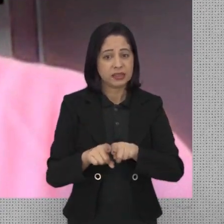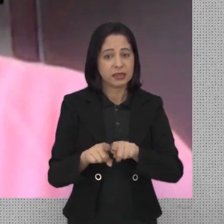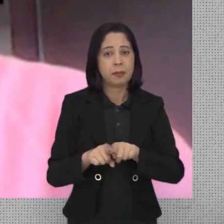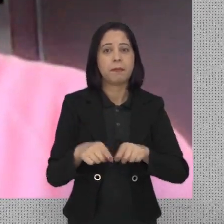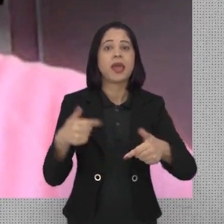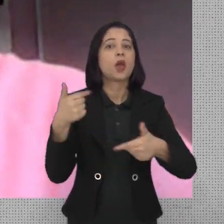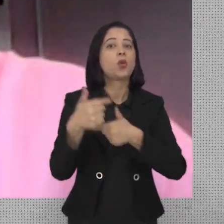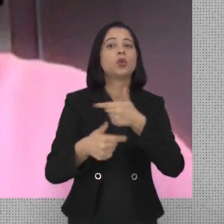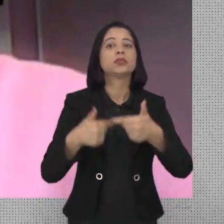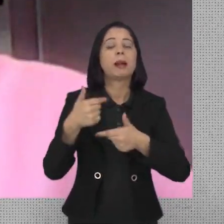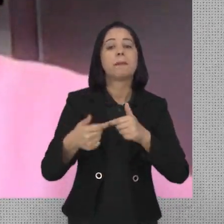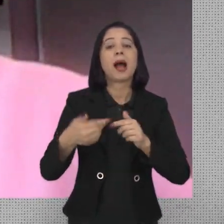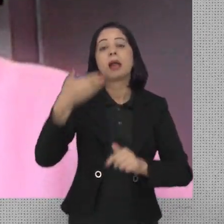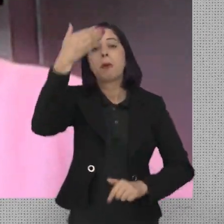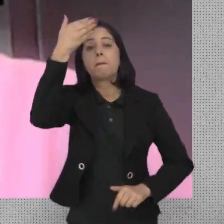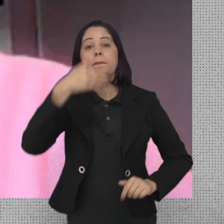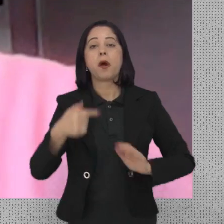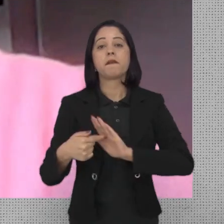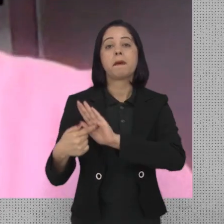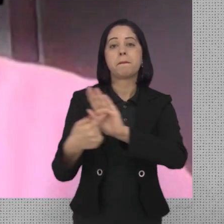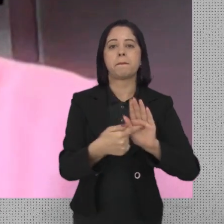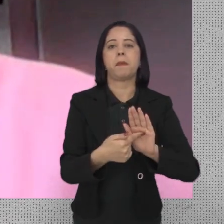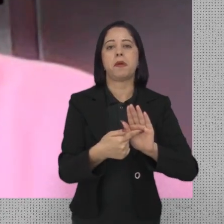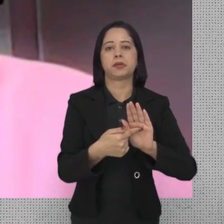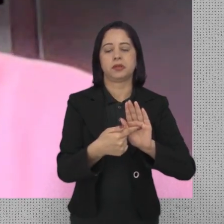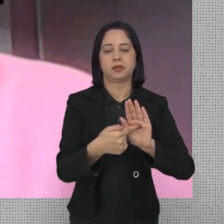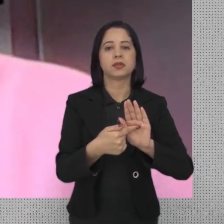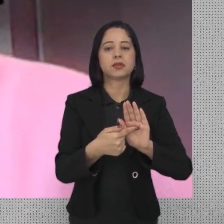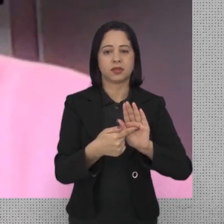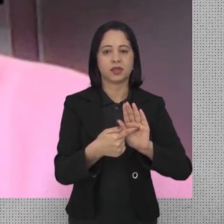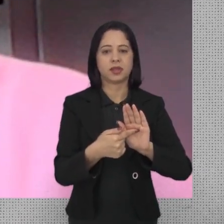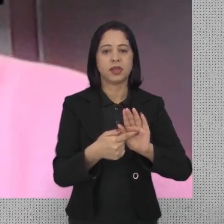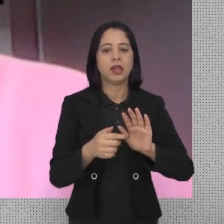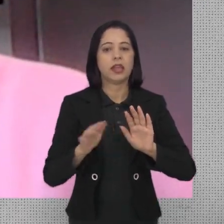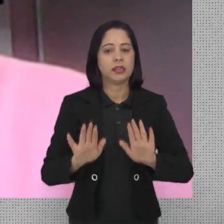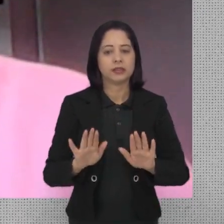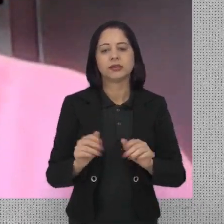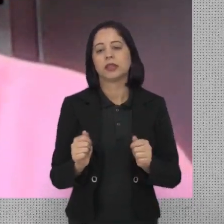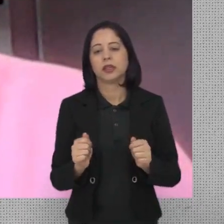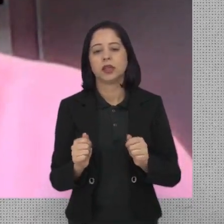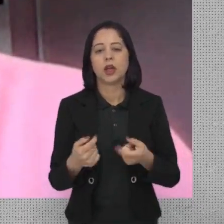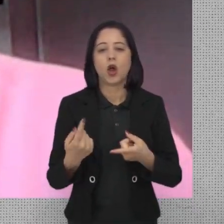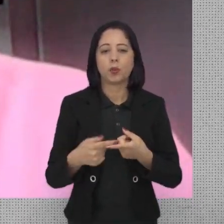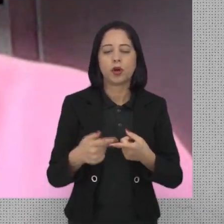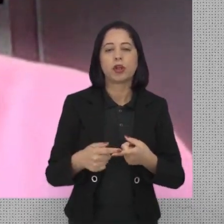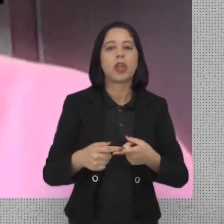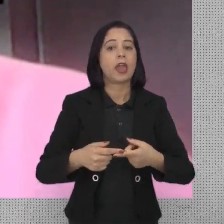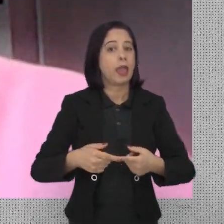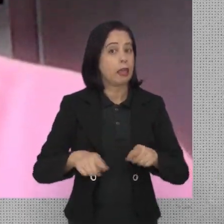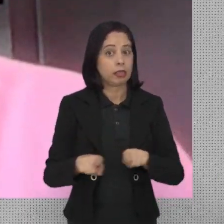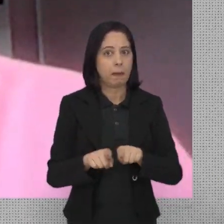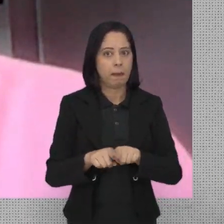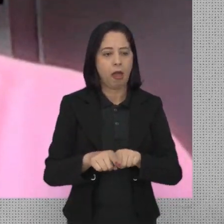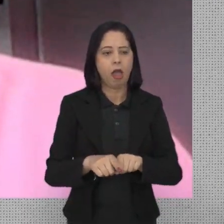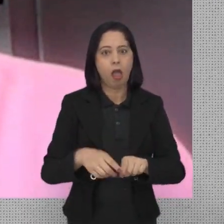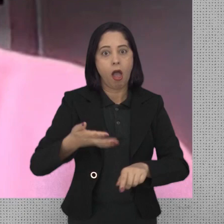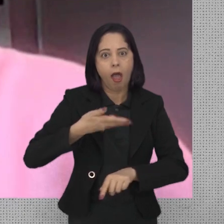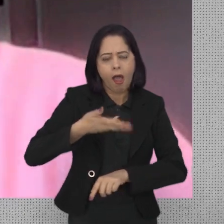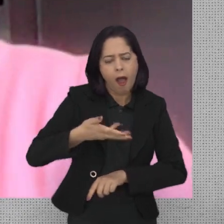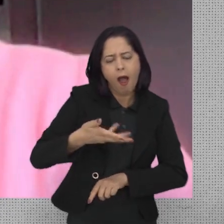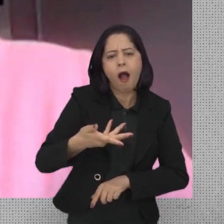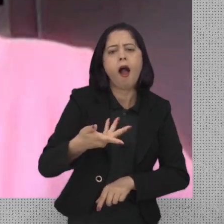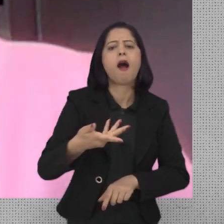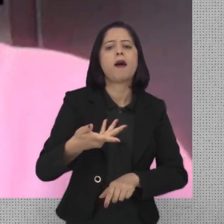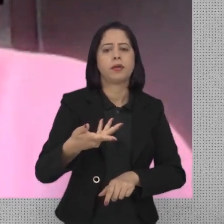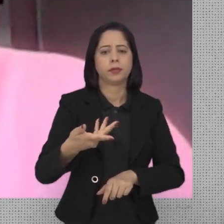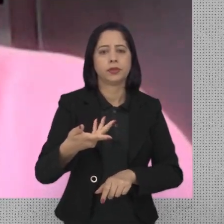trabalho transparente, ou seja, você não tem o que esconder. Você, além de ganhar velocidade na execução, você torna